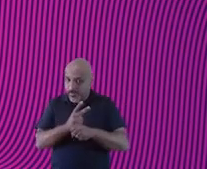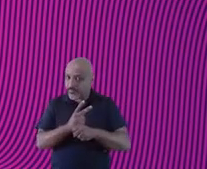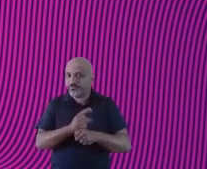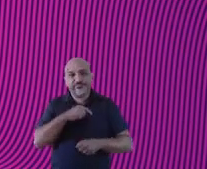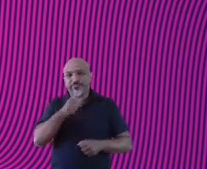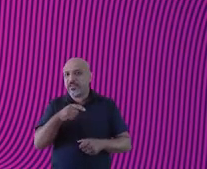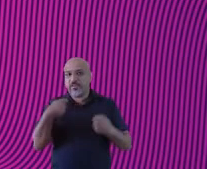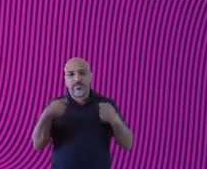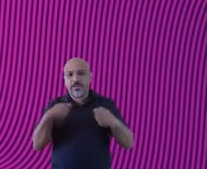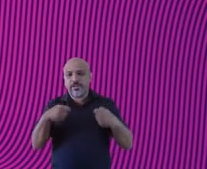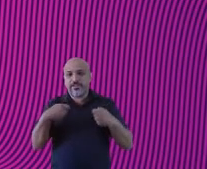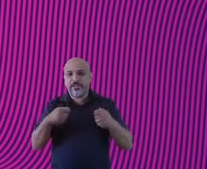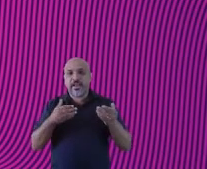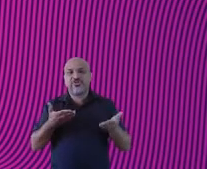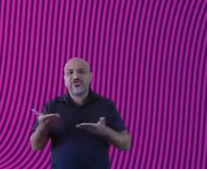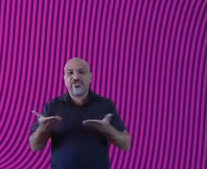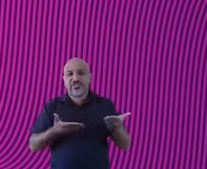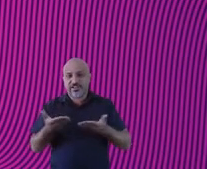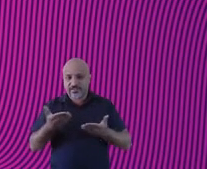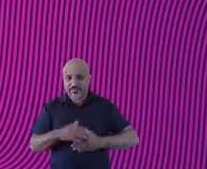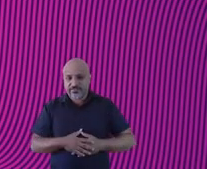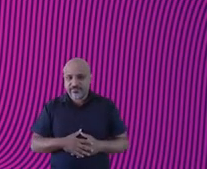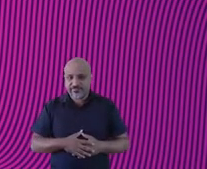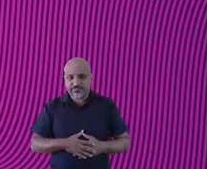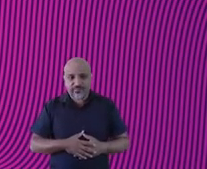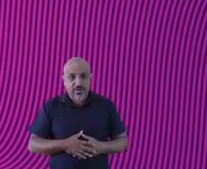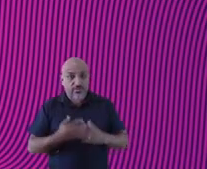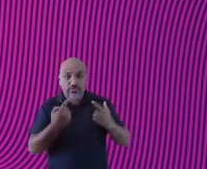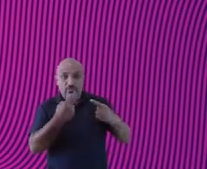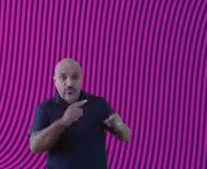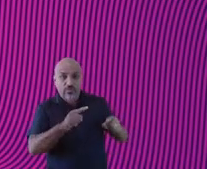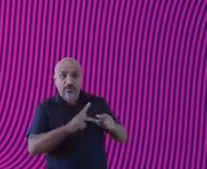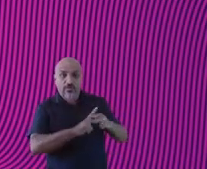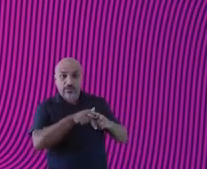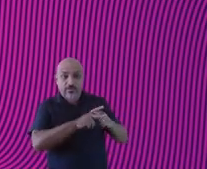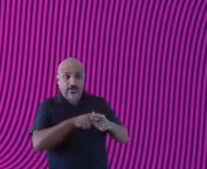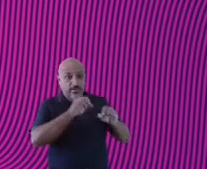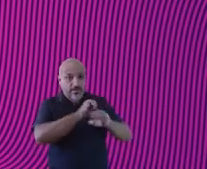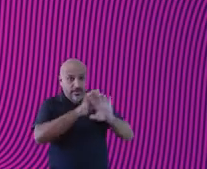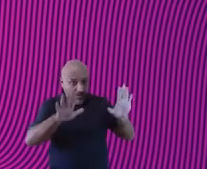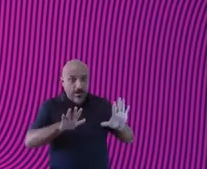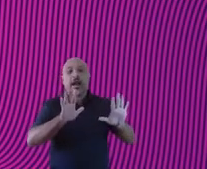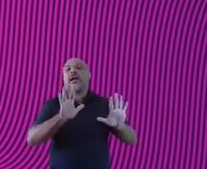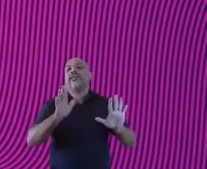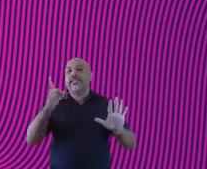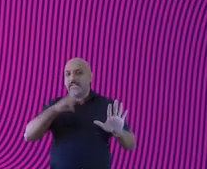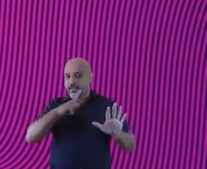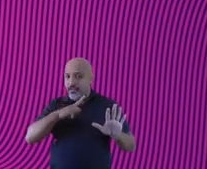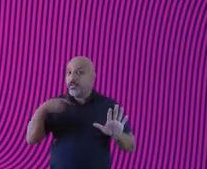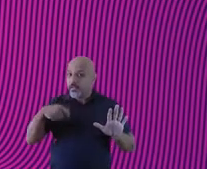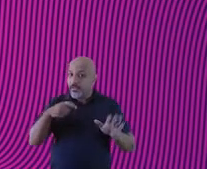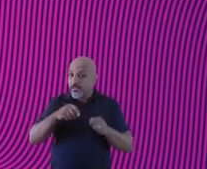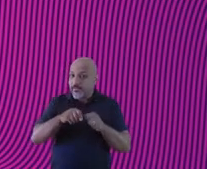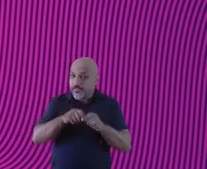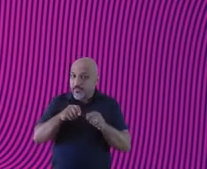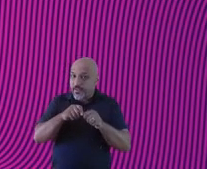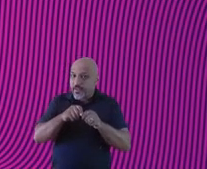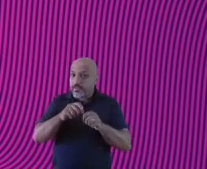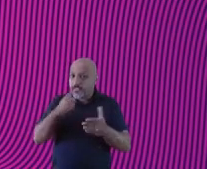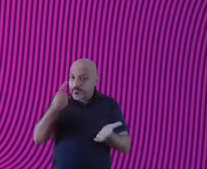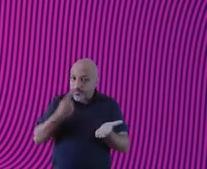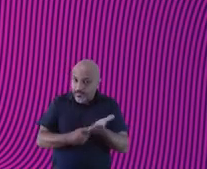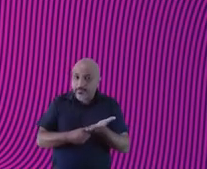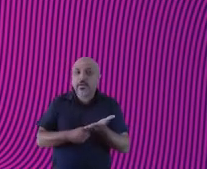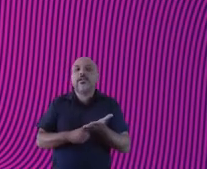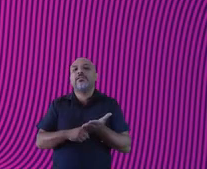de tratamento. Estou dizendo, eu não estou pregando contra a manutenção, claro, defendo a manutenção, tem que ser feito, isso aí já está mais do que definido